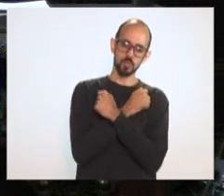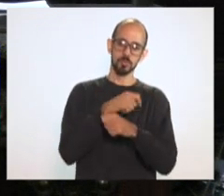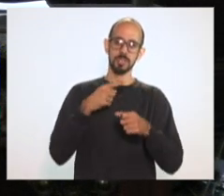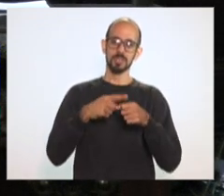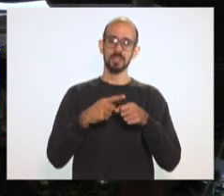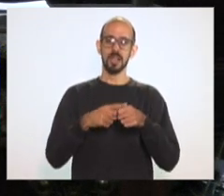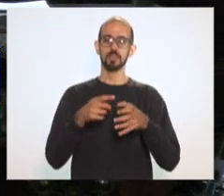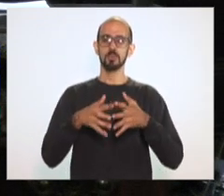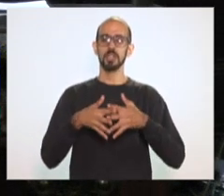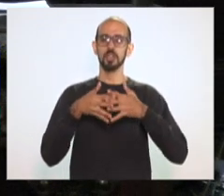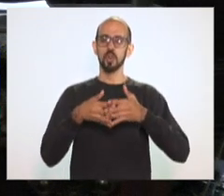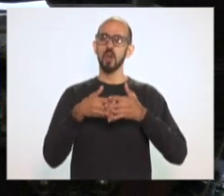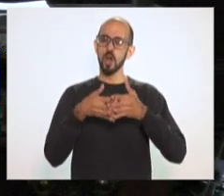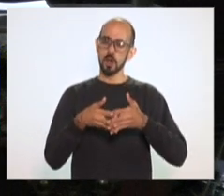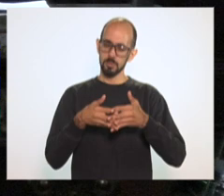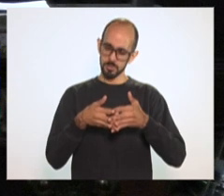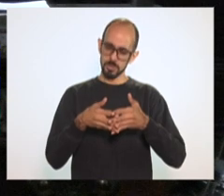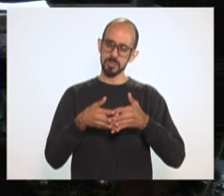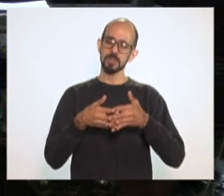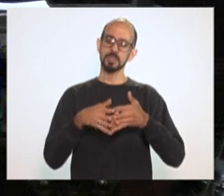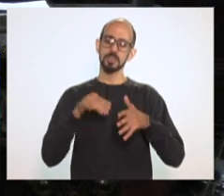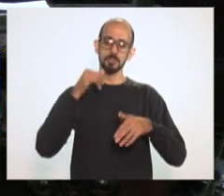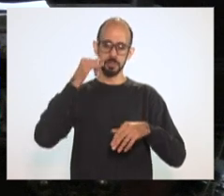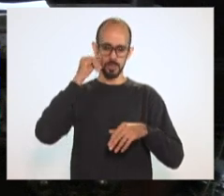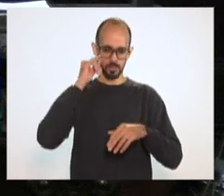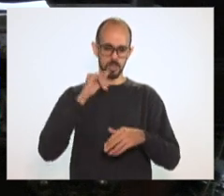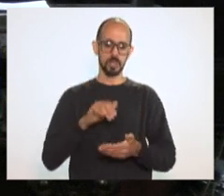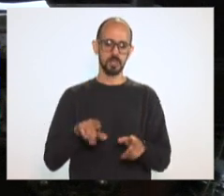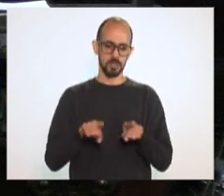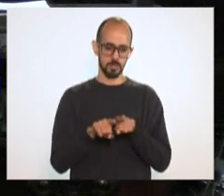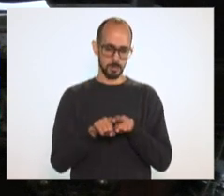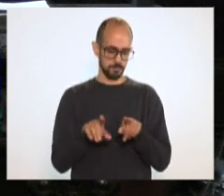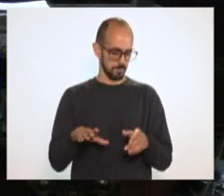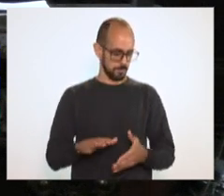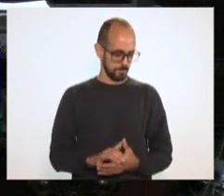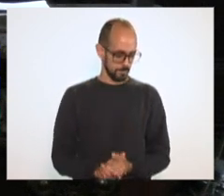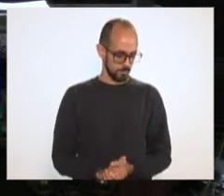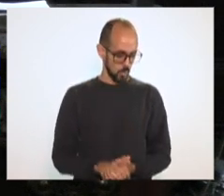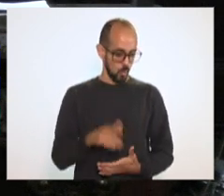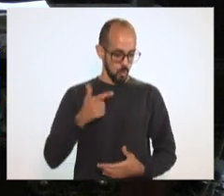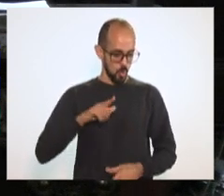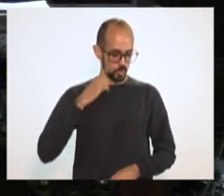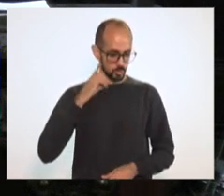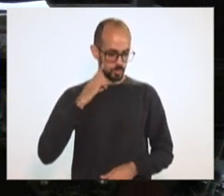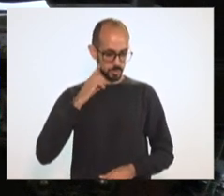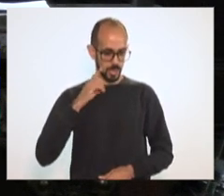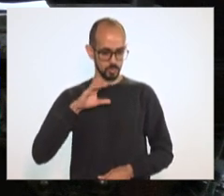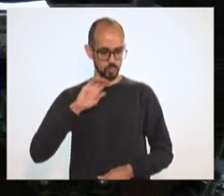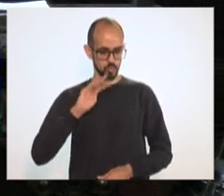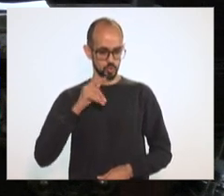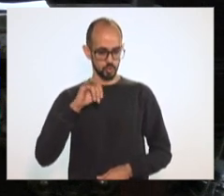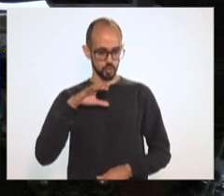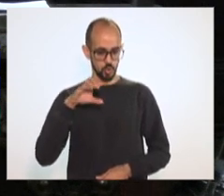cidade de Petrópolis Barra do Piraí o próximo deputado inscrito é Chico Machado